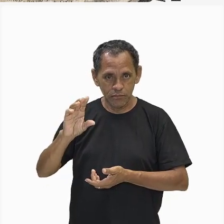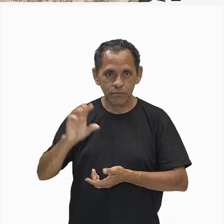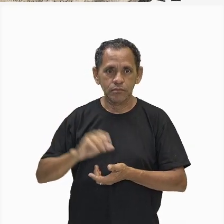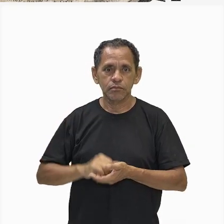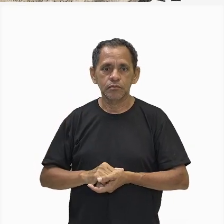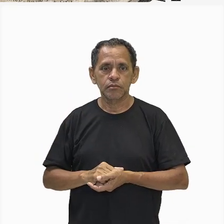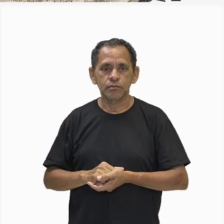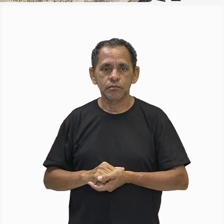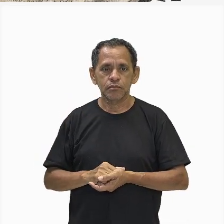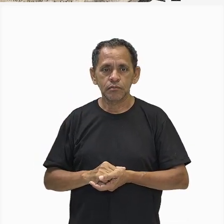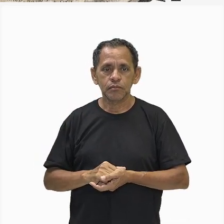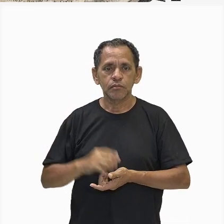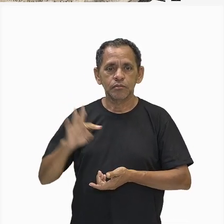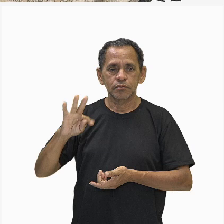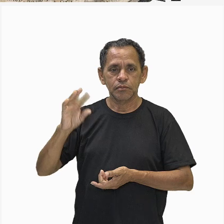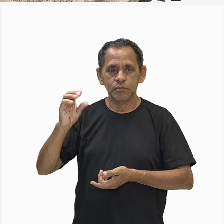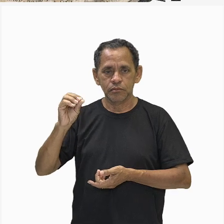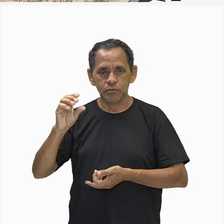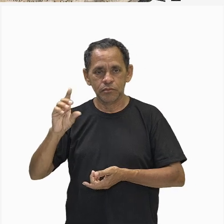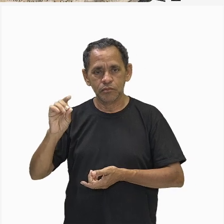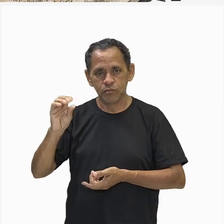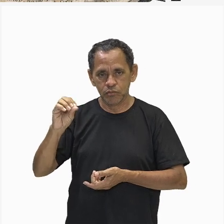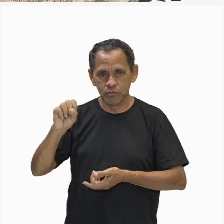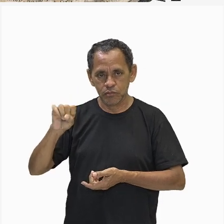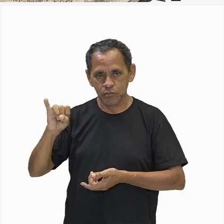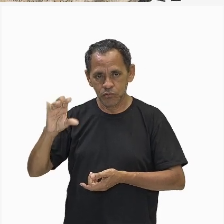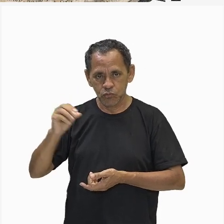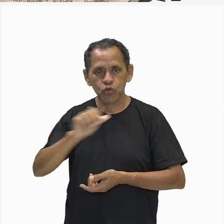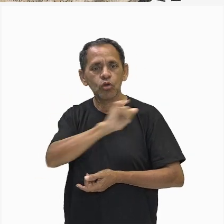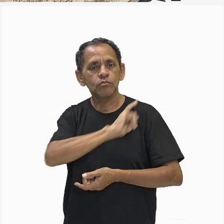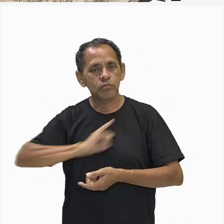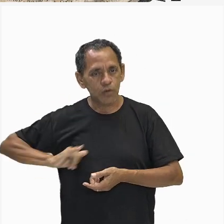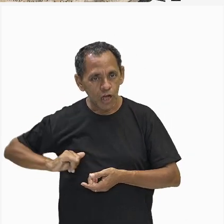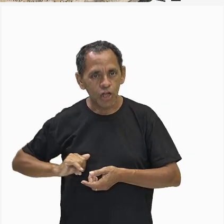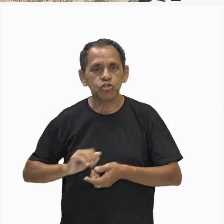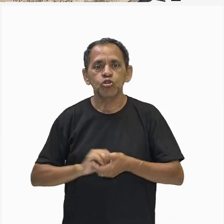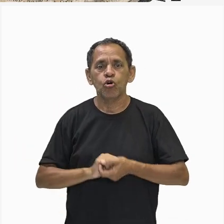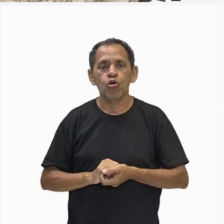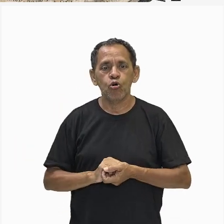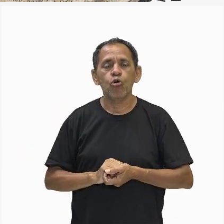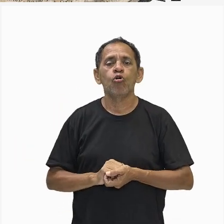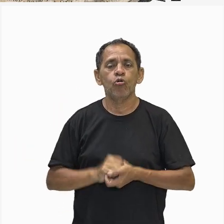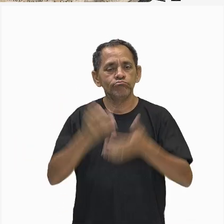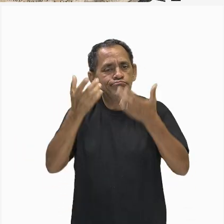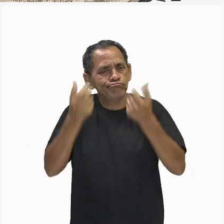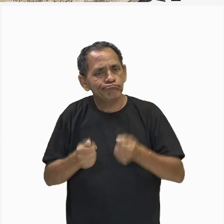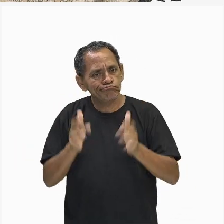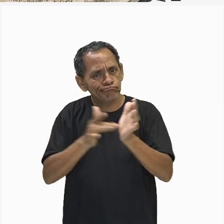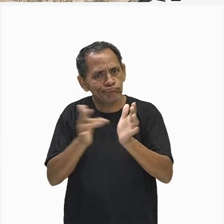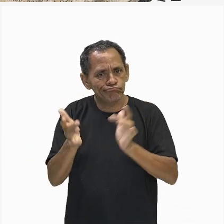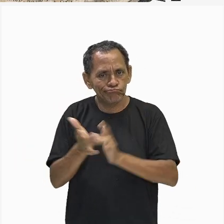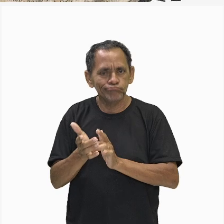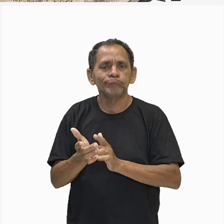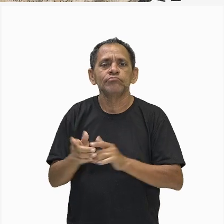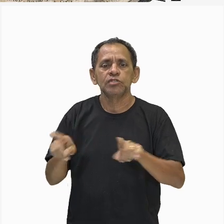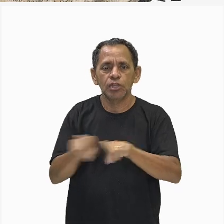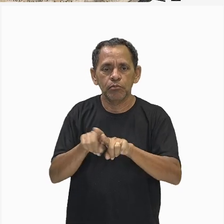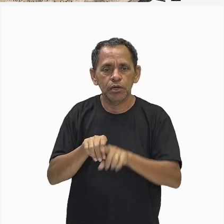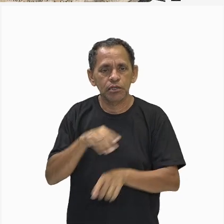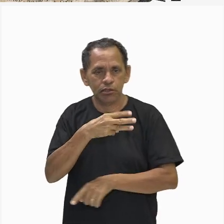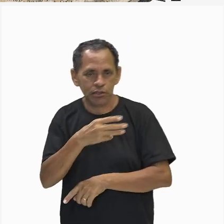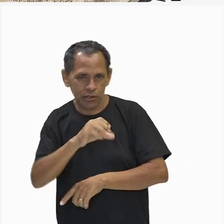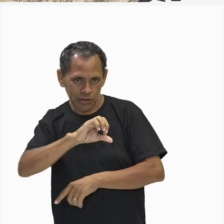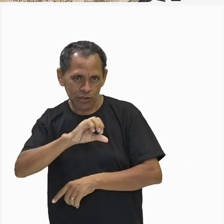tá? É com Teodósio, né, o imperador Teodósio se converteu, então, ao cristianismo, e em